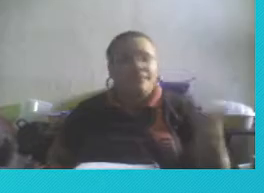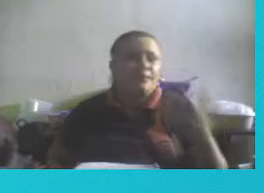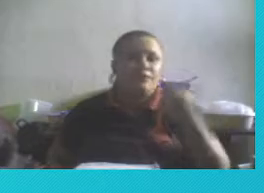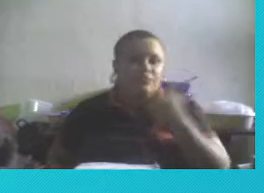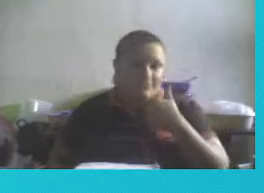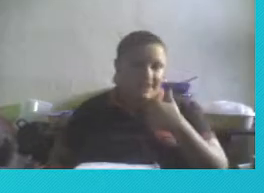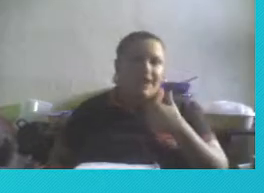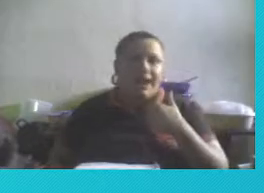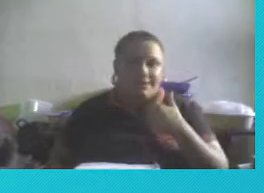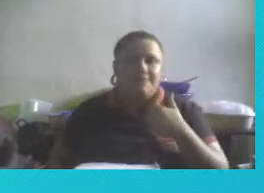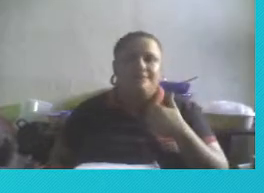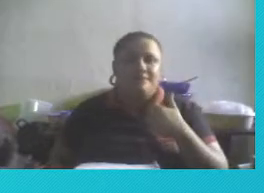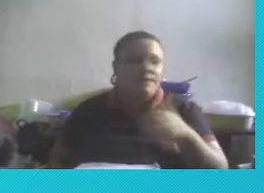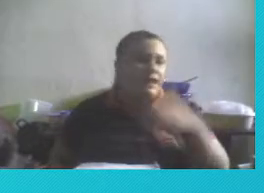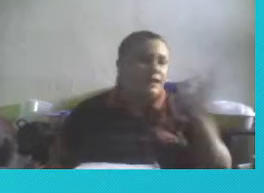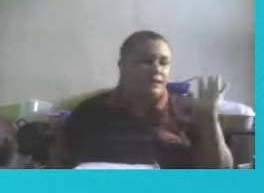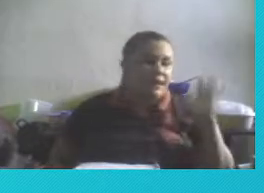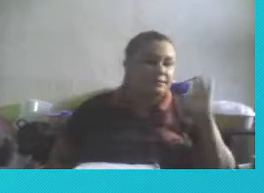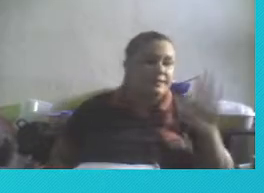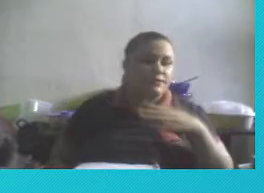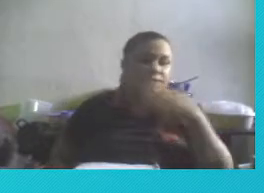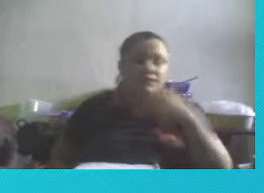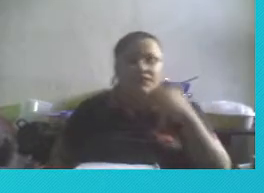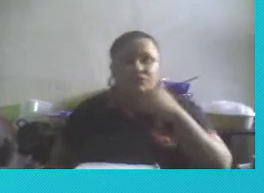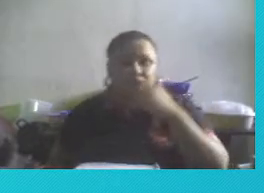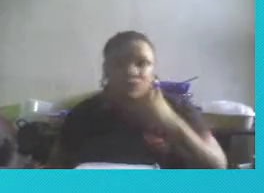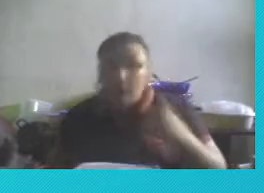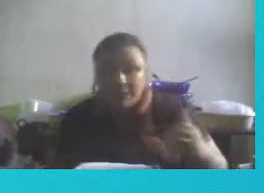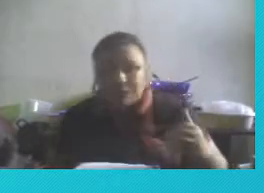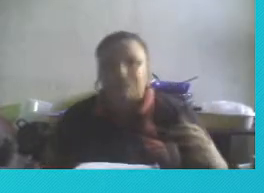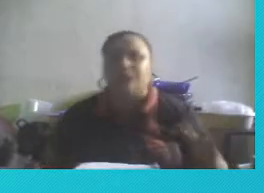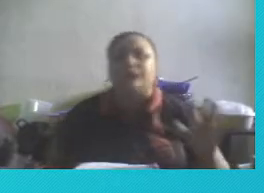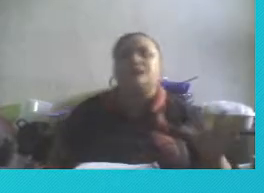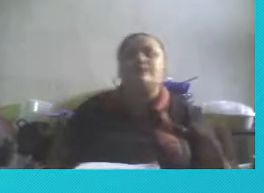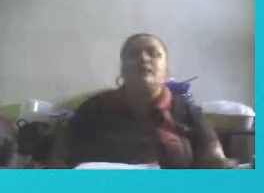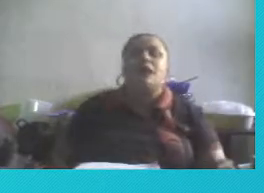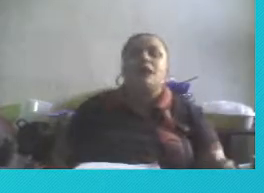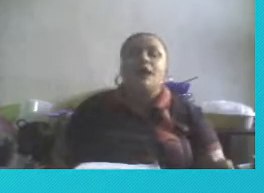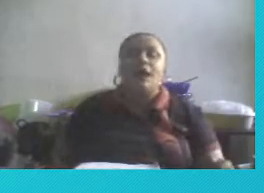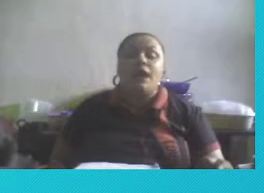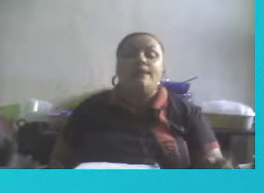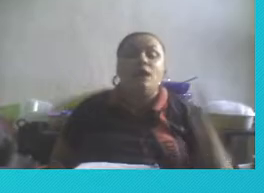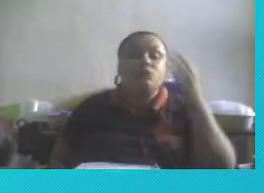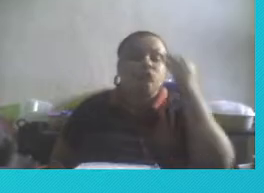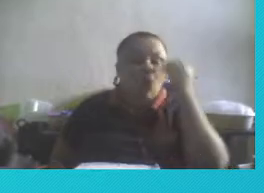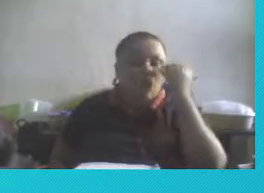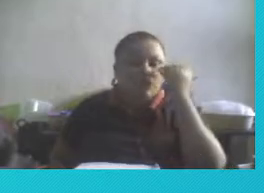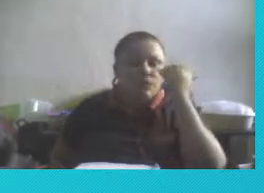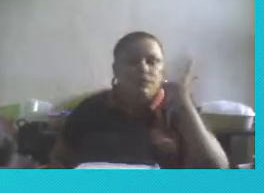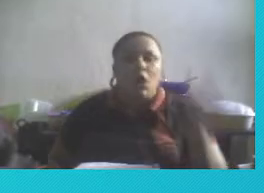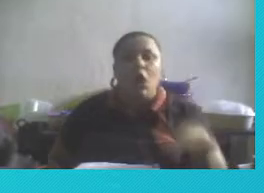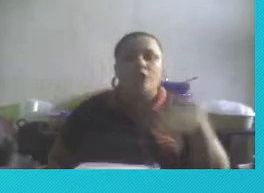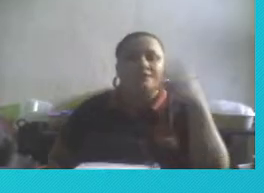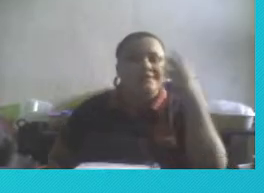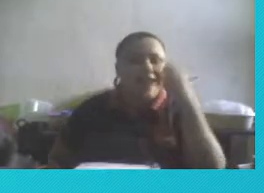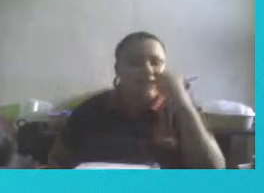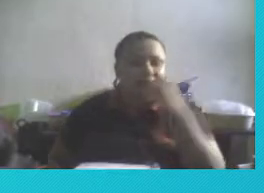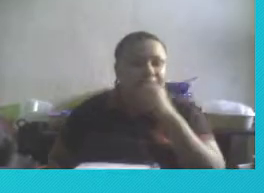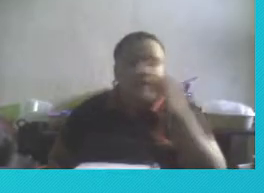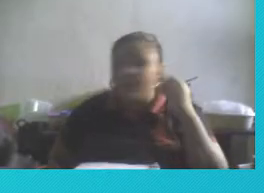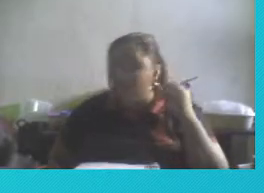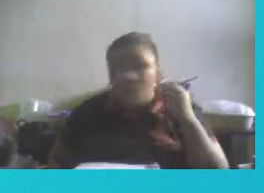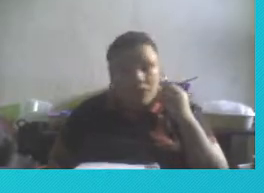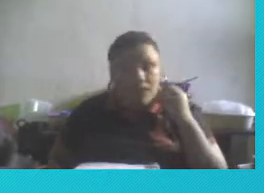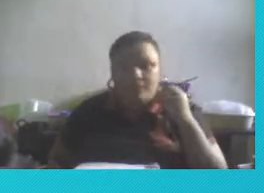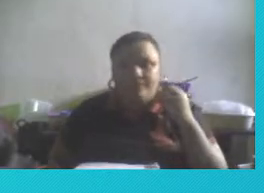Mas é porque eu estou na minha casa, né? E graças a Deus não tem ninguém doente aqui. Não toque nos olhos, nariz